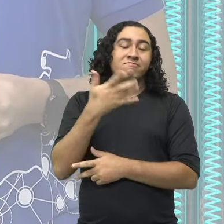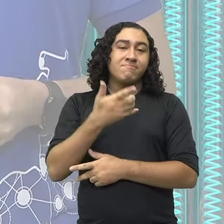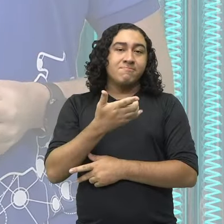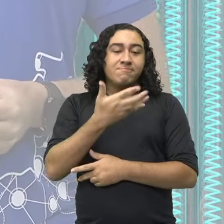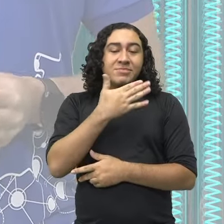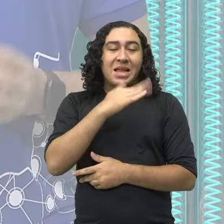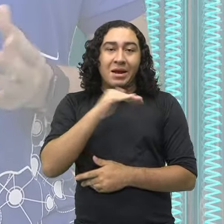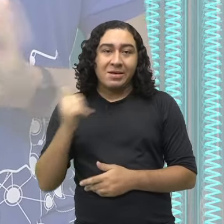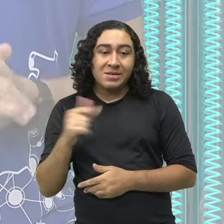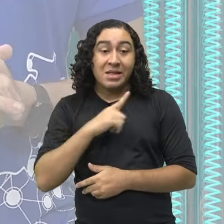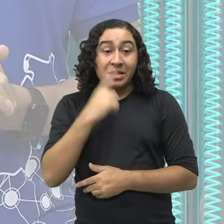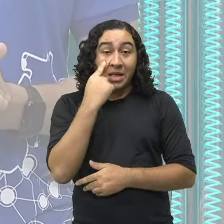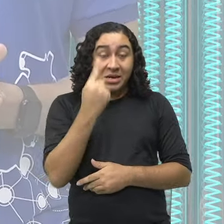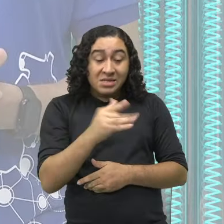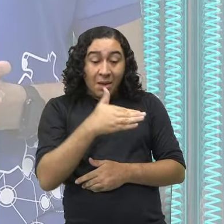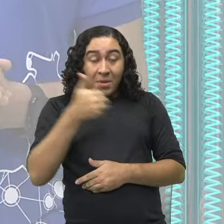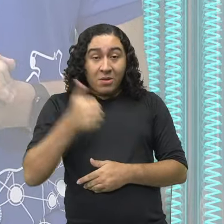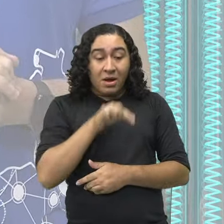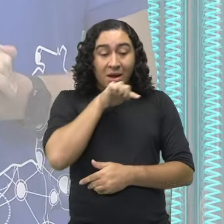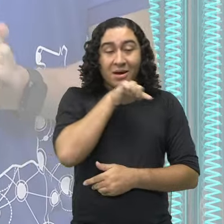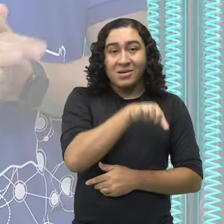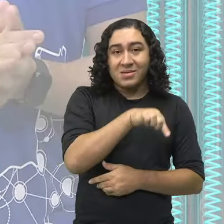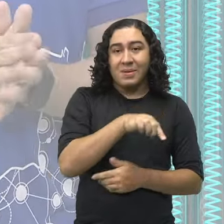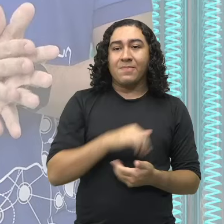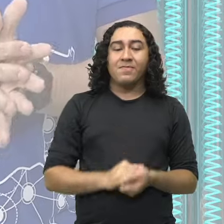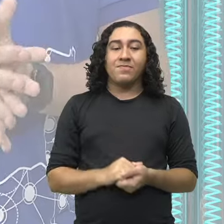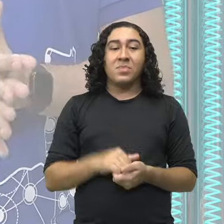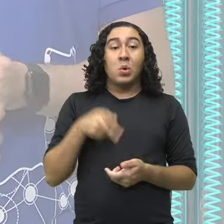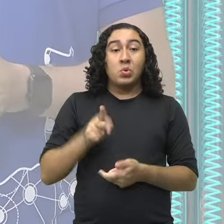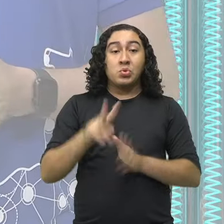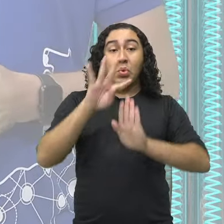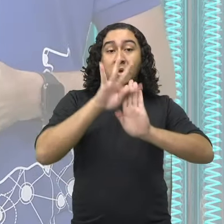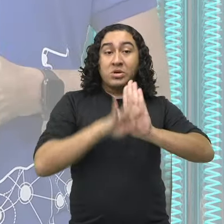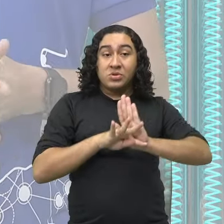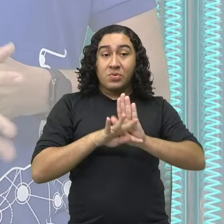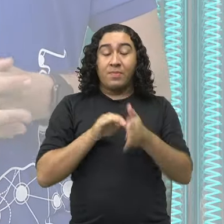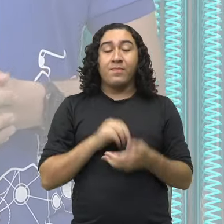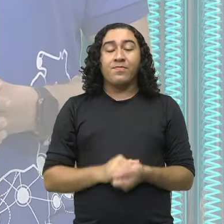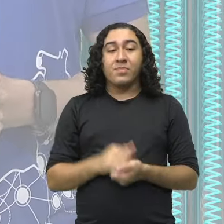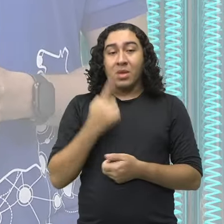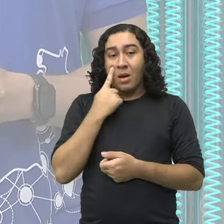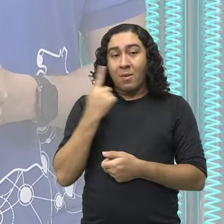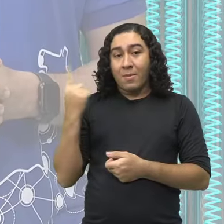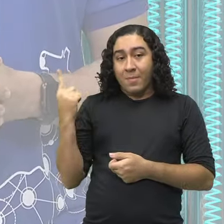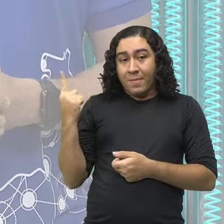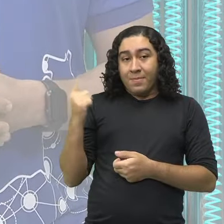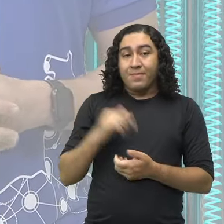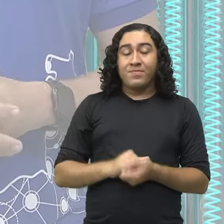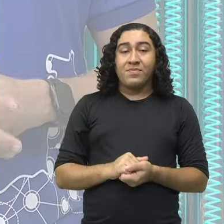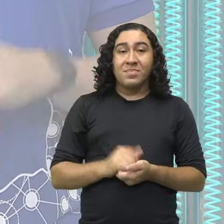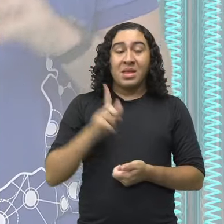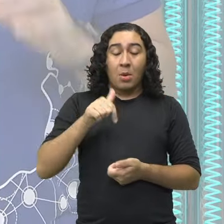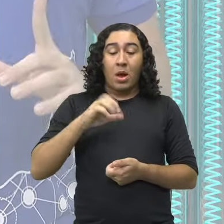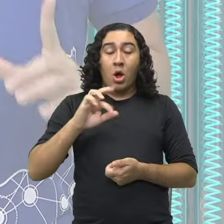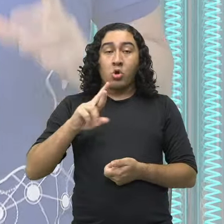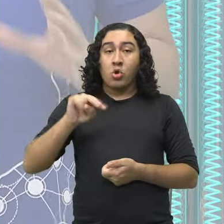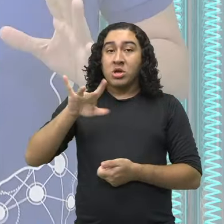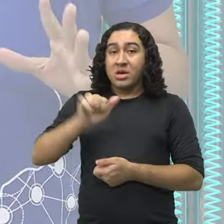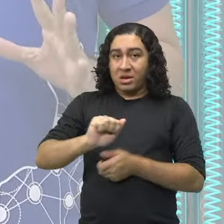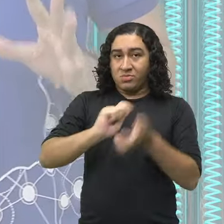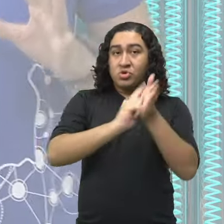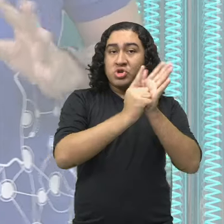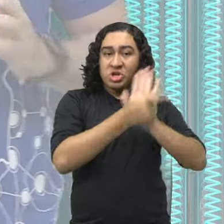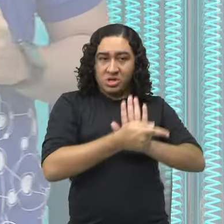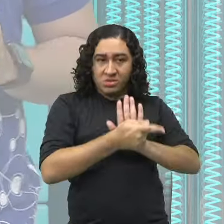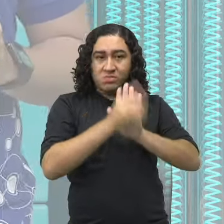das nossas crianças. Então, o texto A Bola, vamos continuar. O texto A Bola é uma crônica humorística.